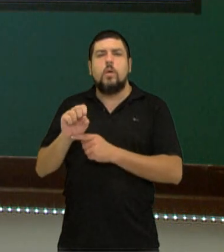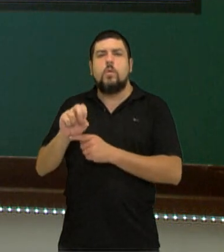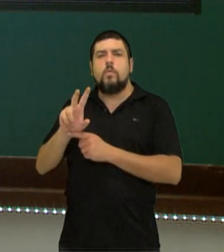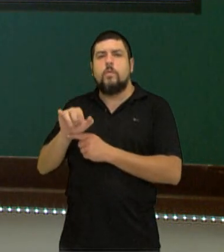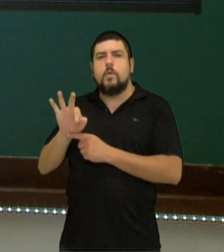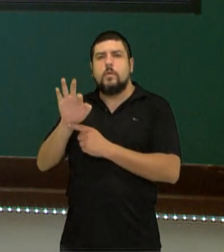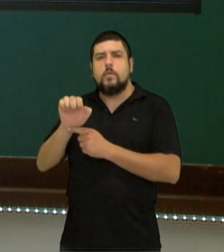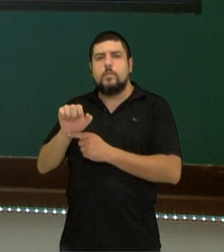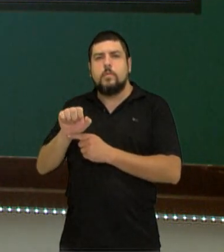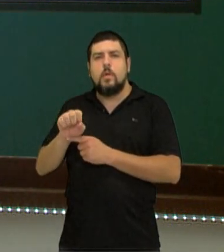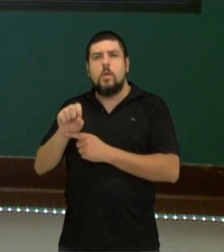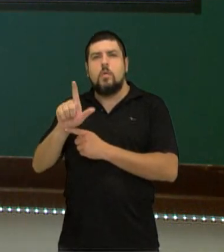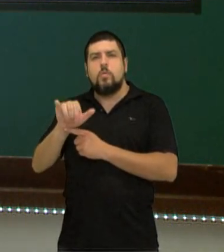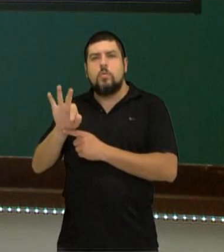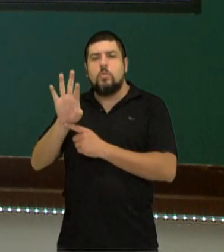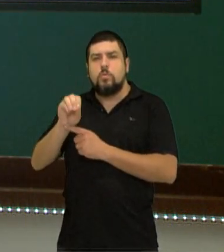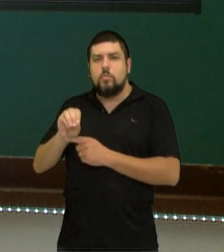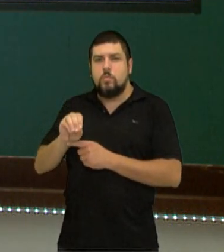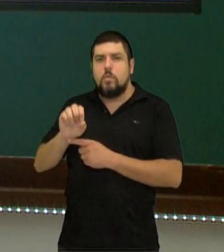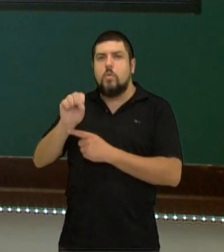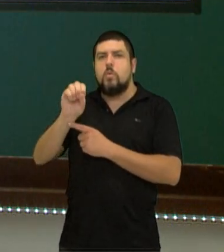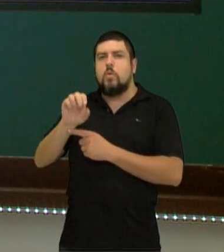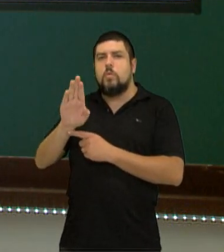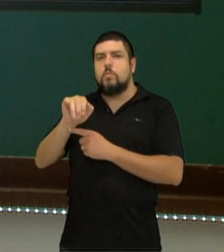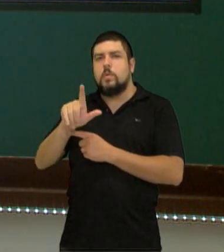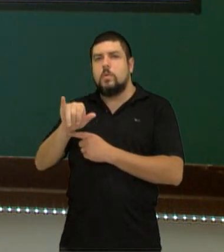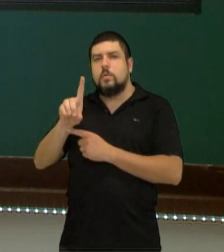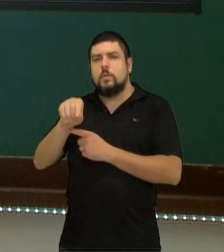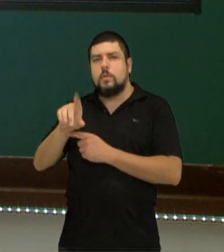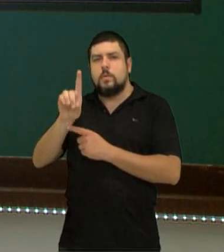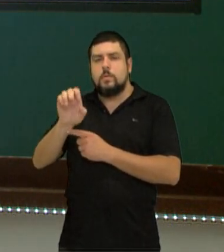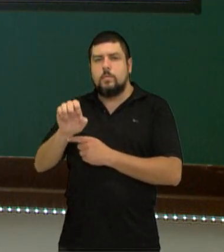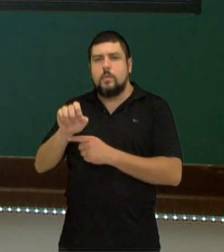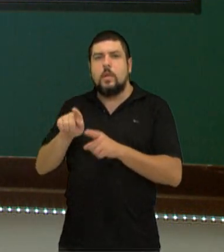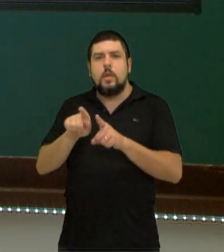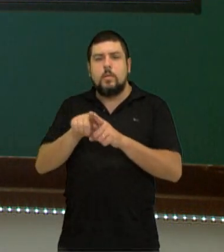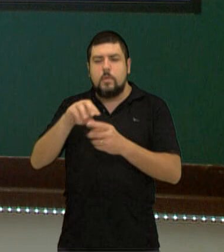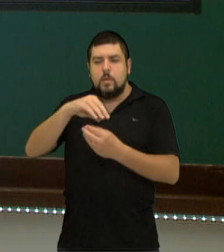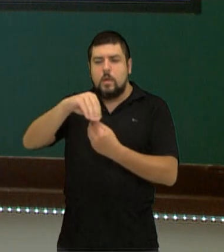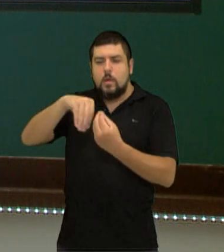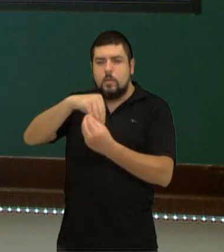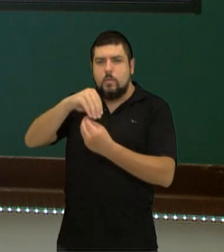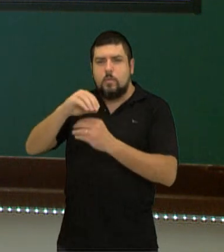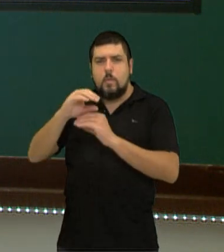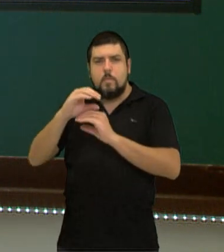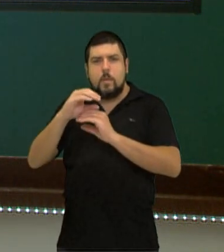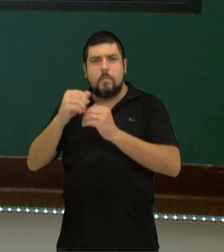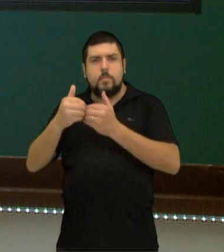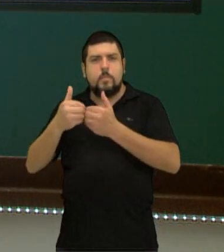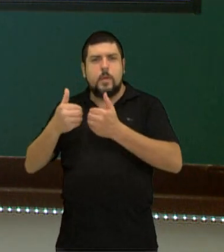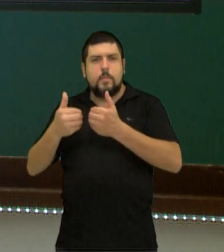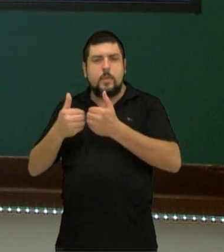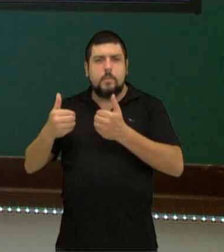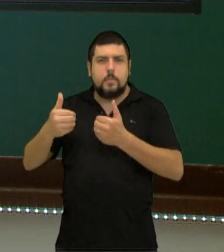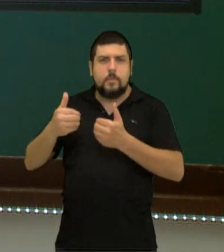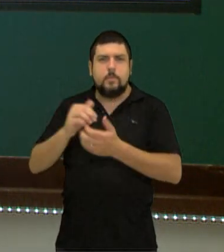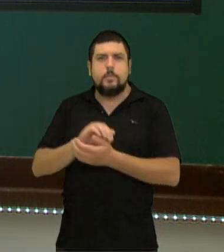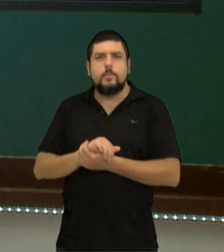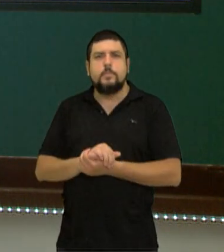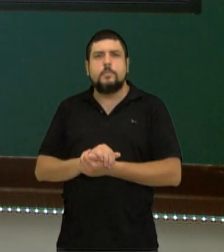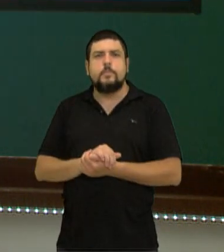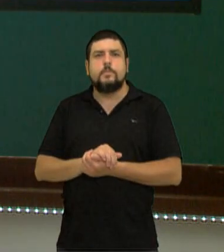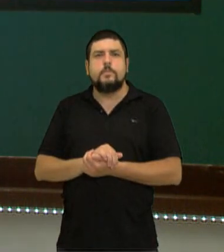conceito de solubilidade. Além disso, o conceito de mistura heterogênea, aquela que tem mais de uma